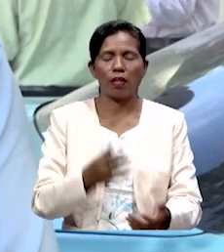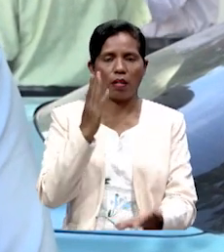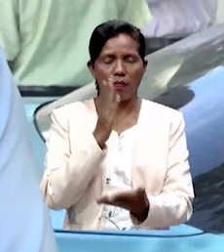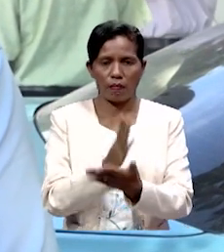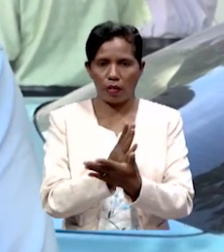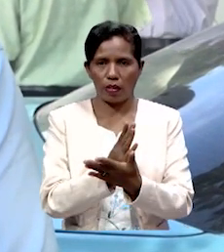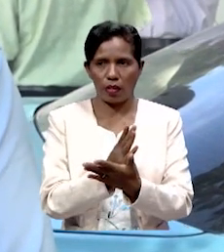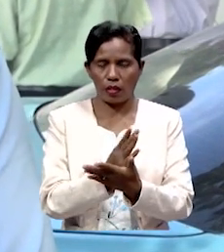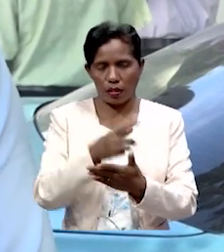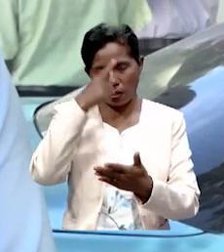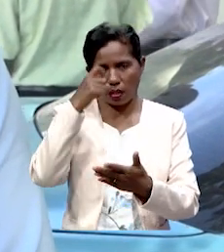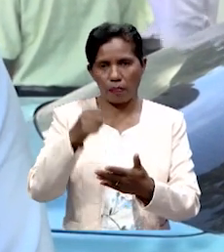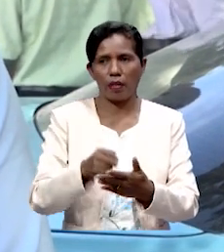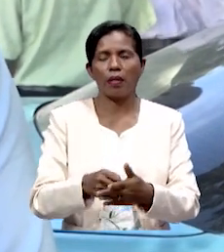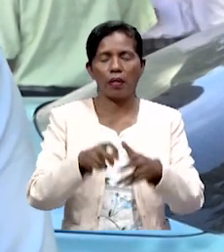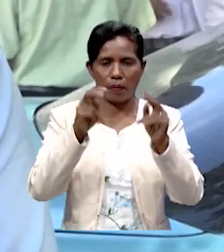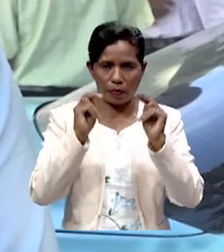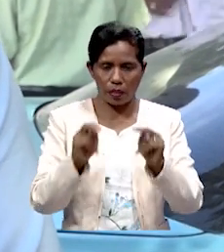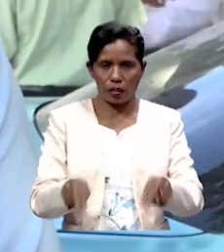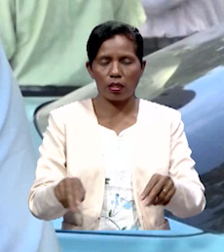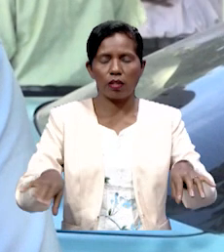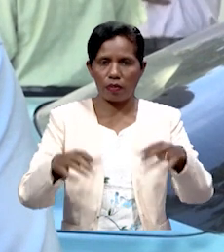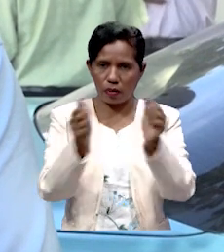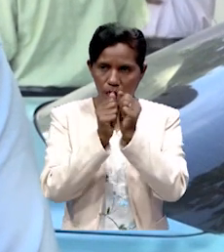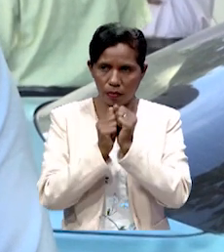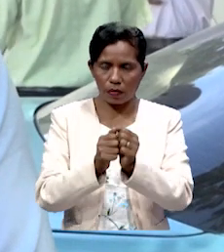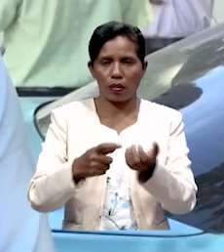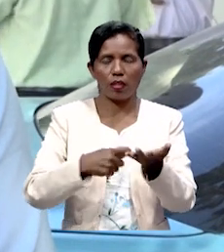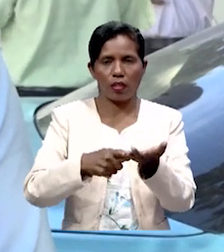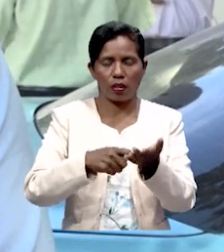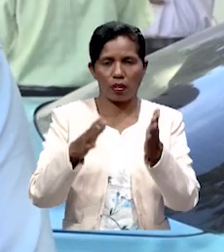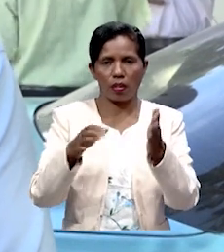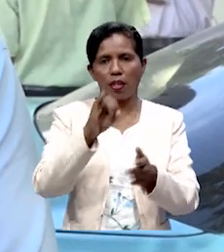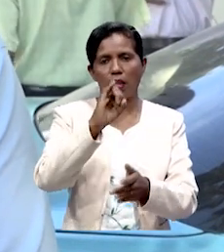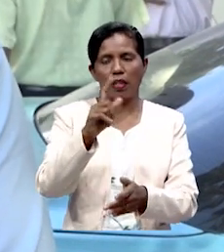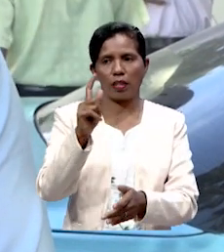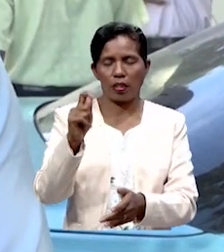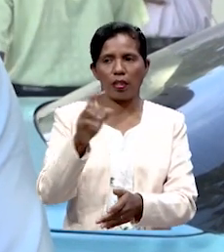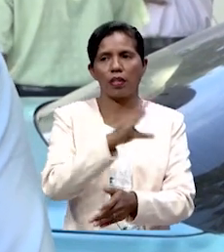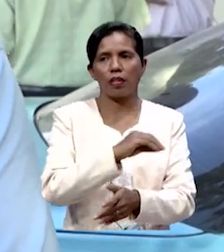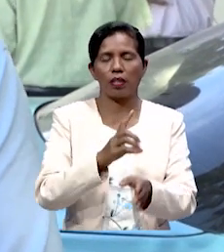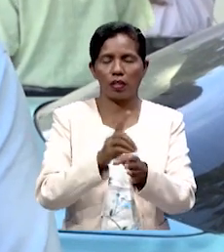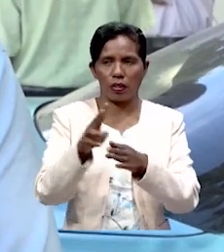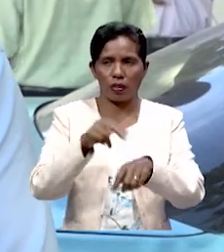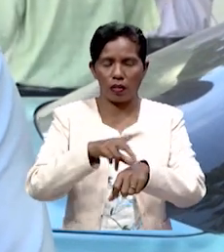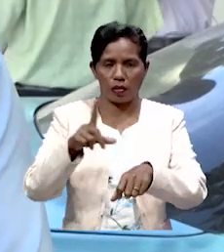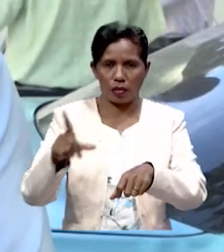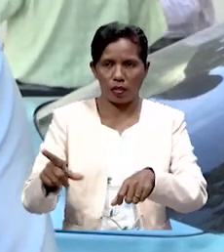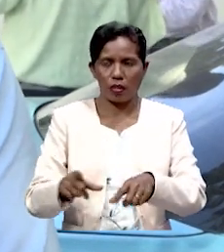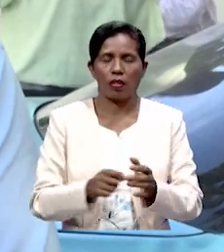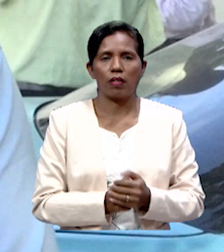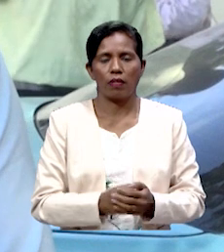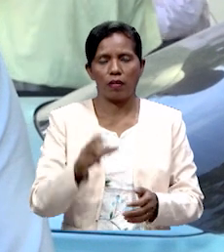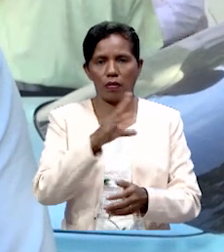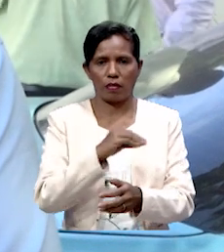NEMA, também precisa ir a cooperação entre técnicos haitianos e Direção Nacional de Identificação Civil,